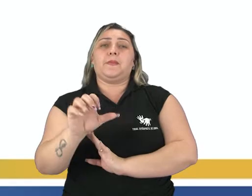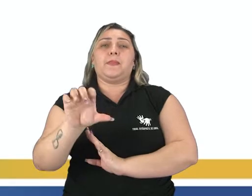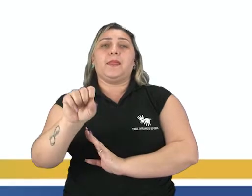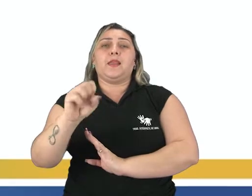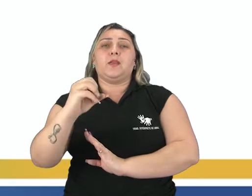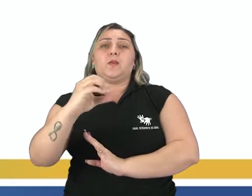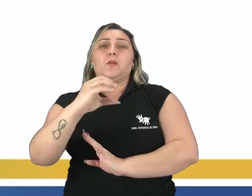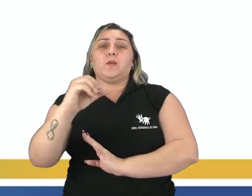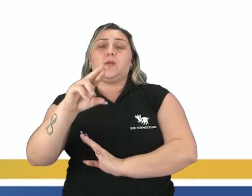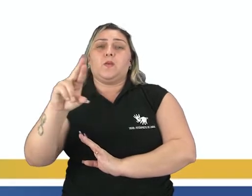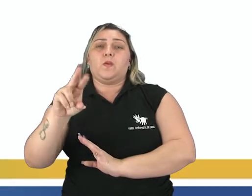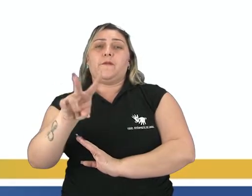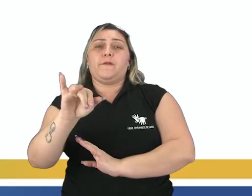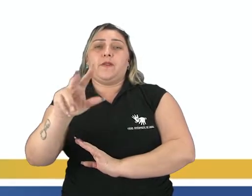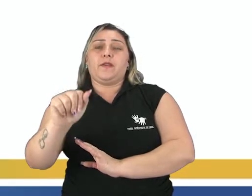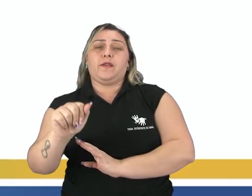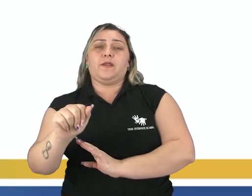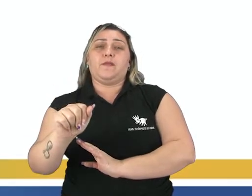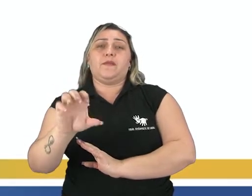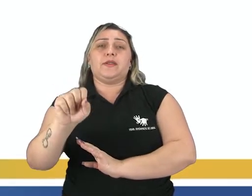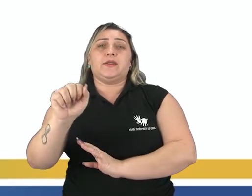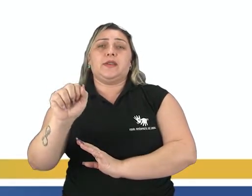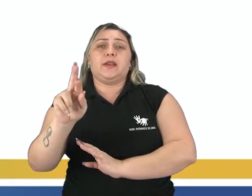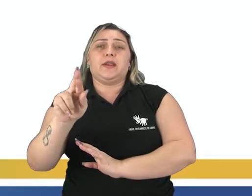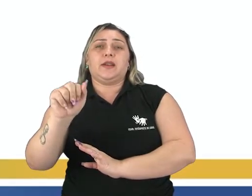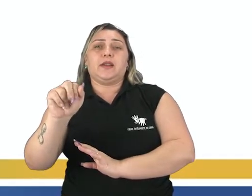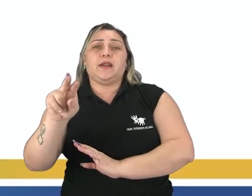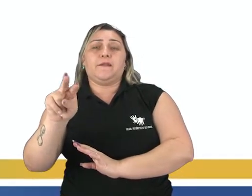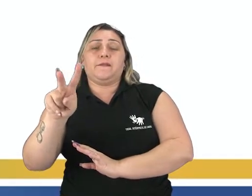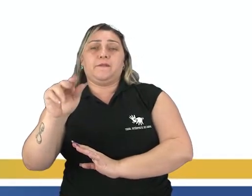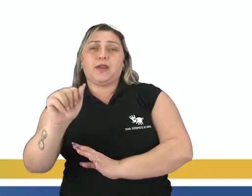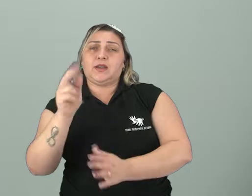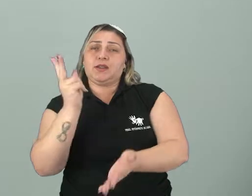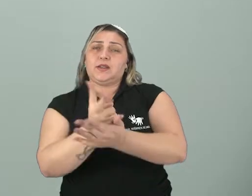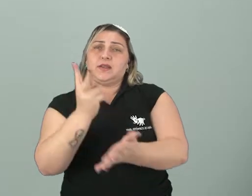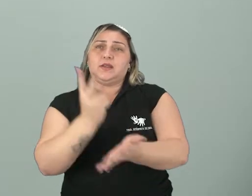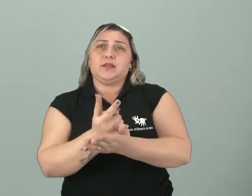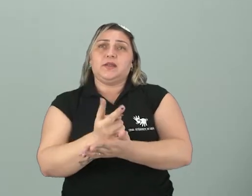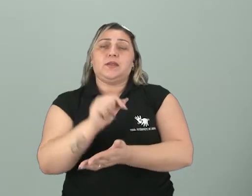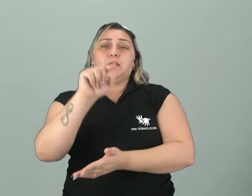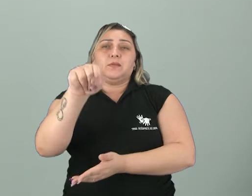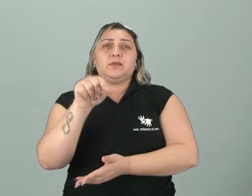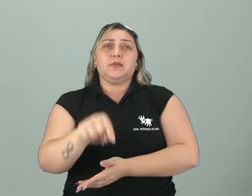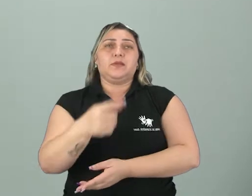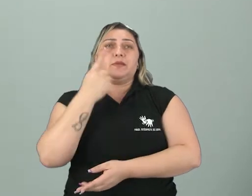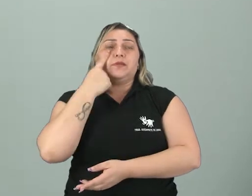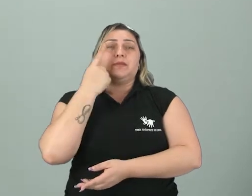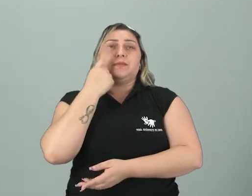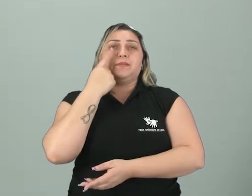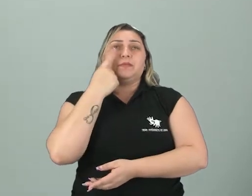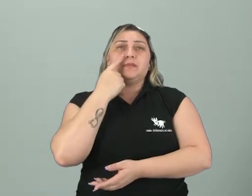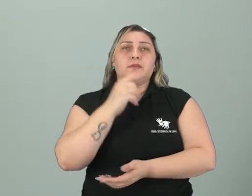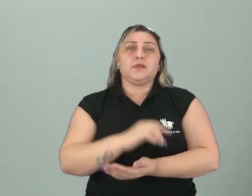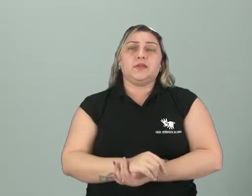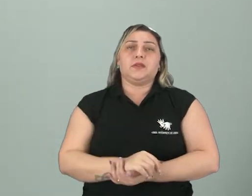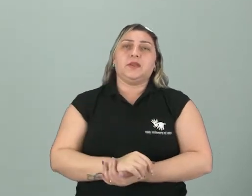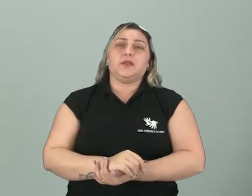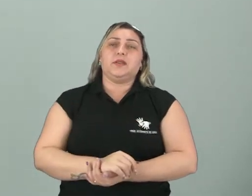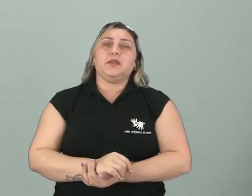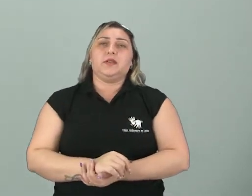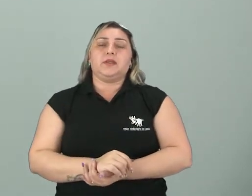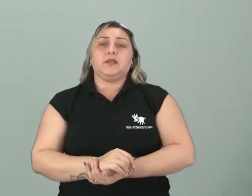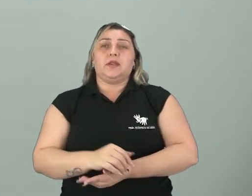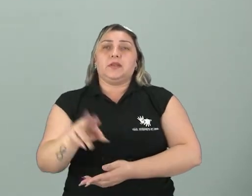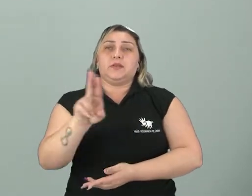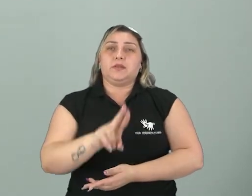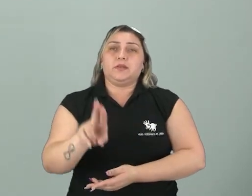socorro, viva, saravá, dá o fora, sempre a berrar. É o ponto de exclamação. Vejam, gente, que o ponto de exclamação,